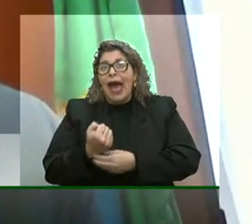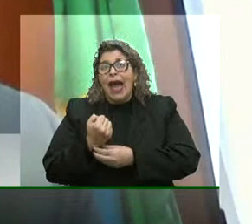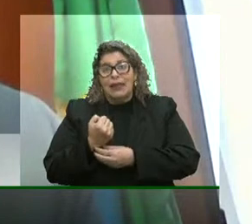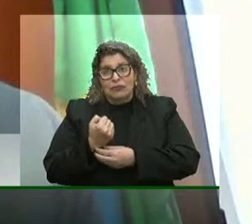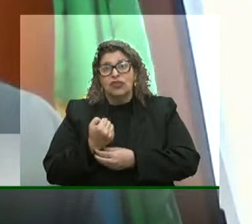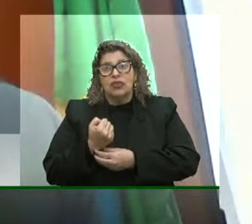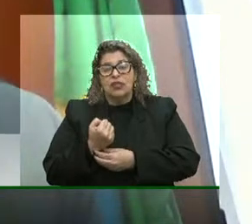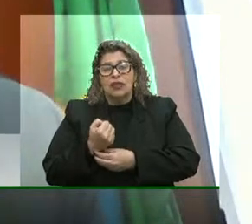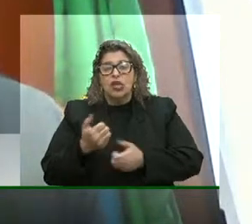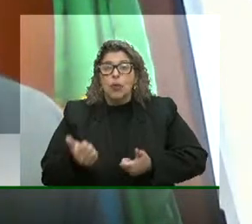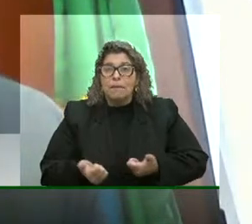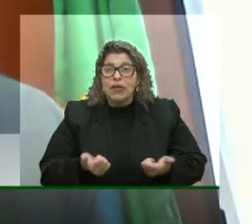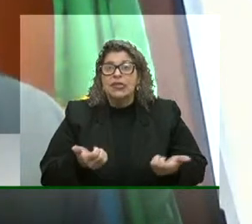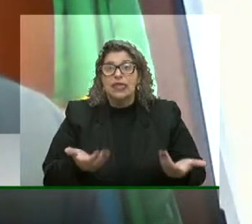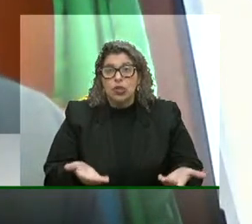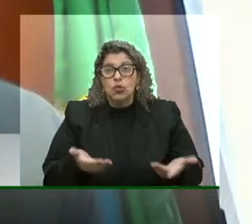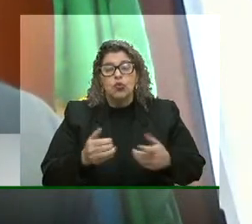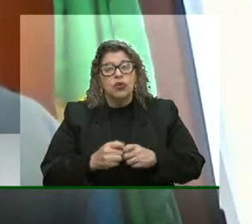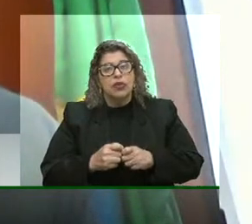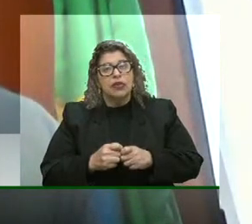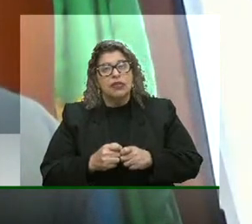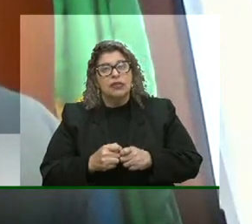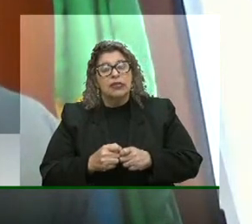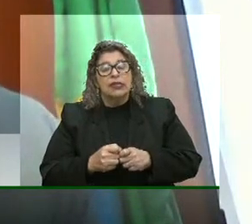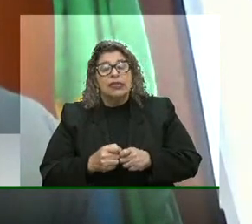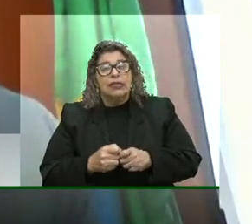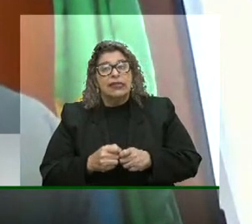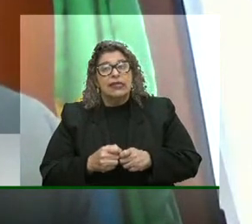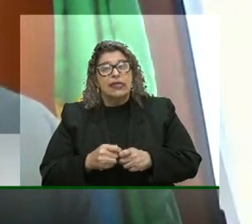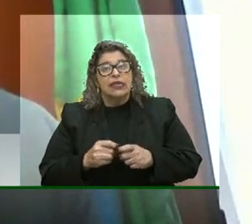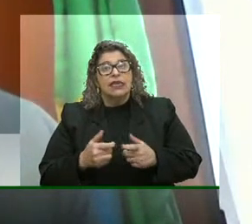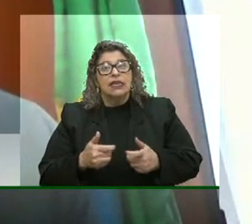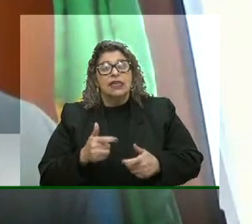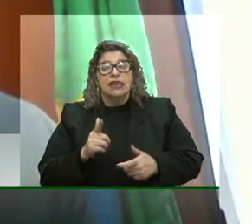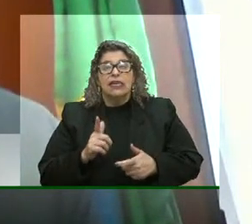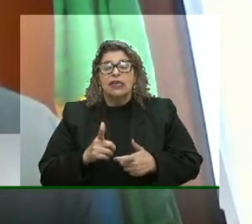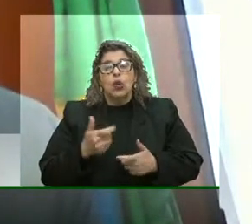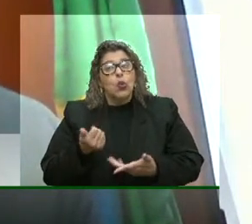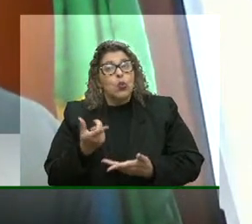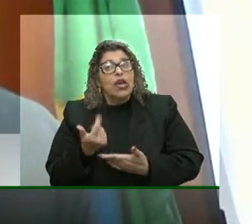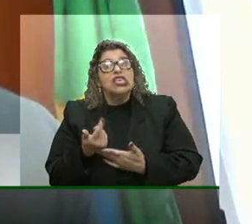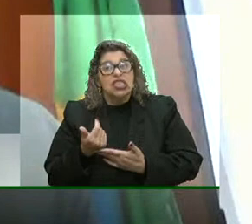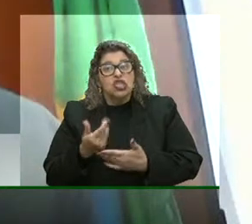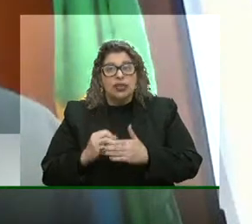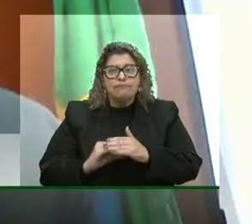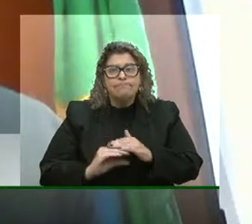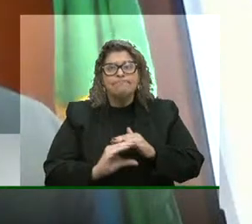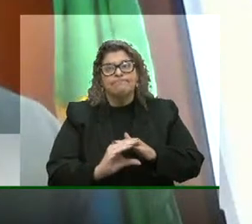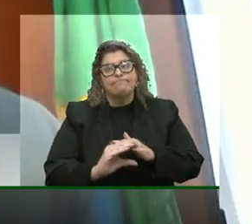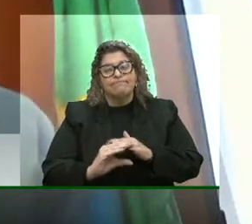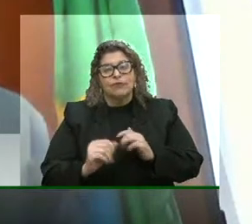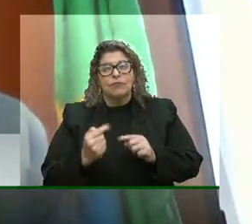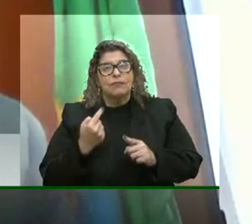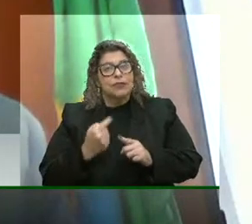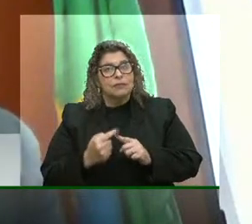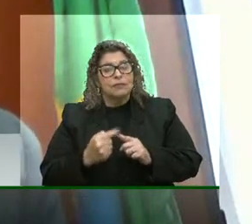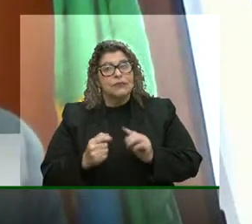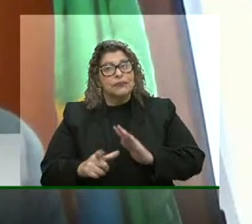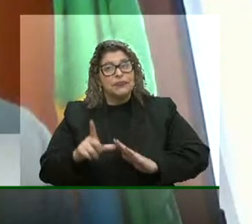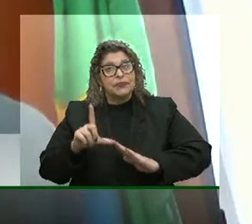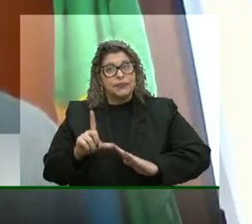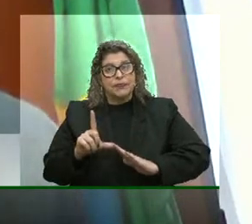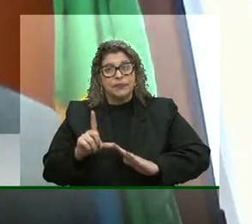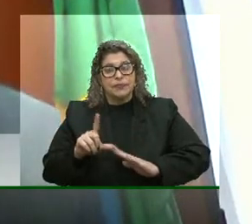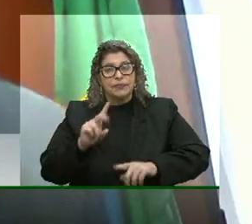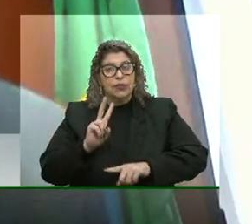que os prestadores ou concessionárias desse serviço seguirão operando, mesmo com o recebimento desses recursos. Né? Porque a antecipação não elimina